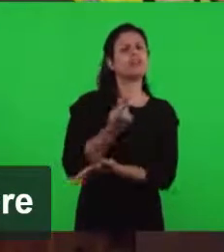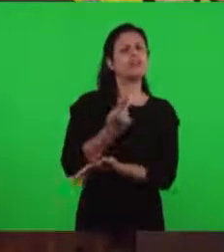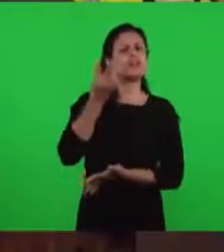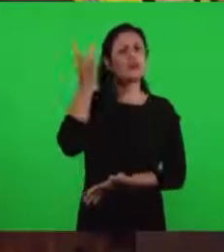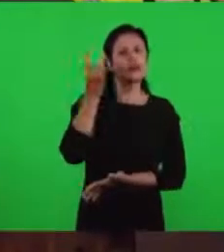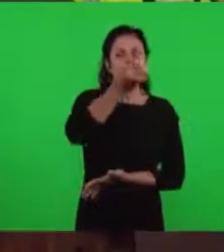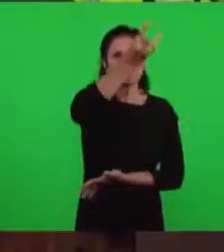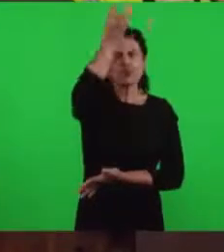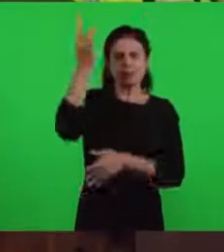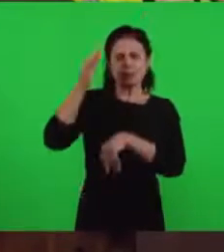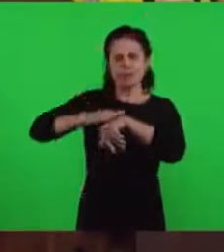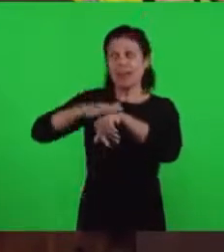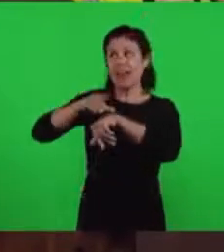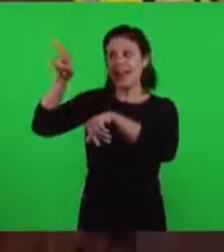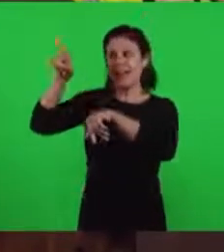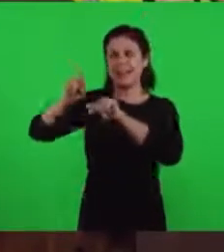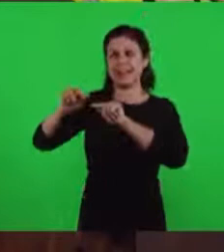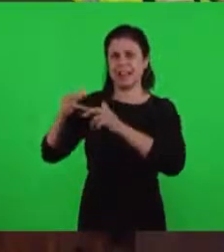aqui